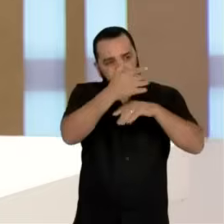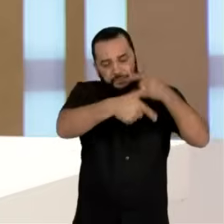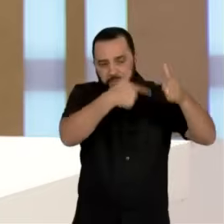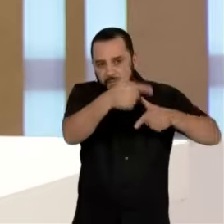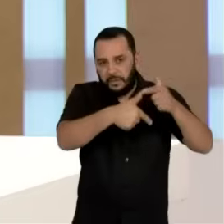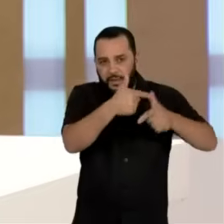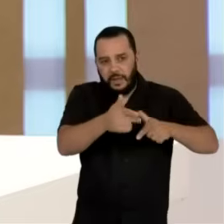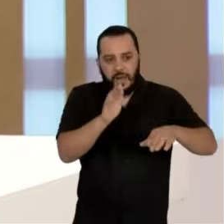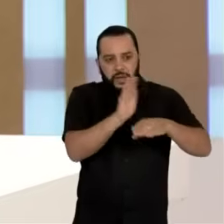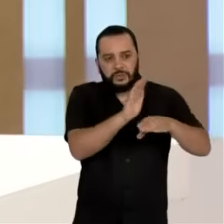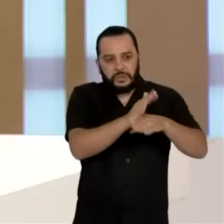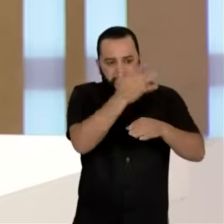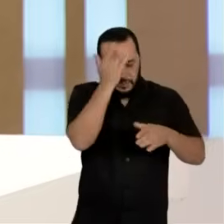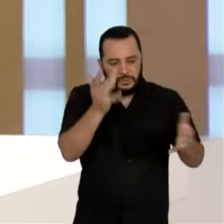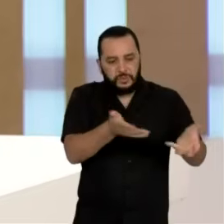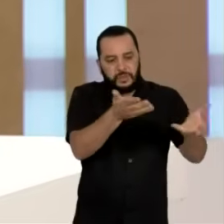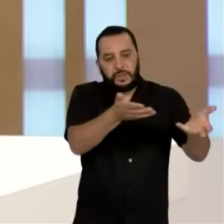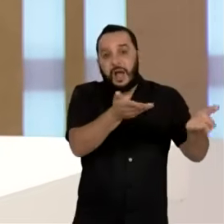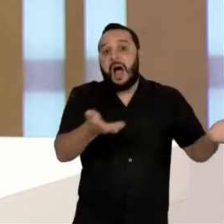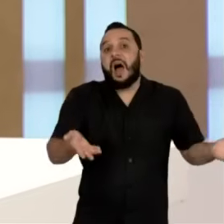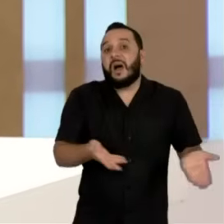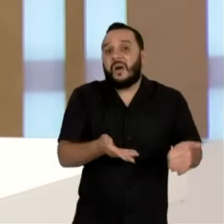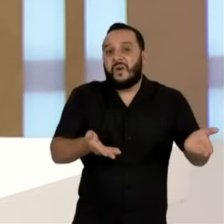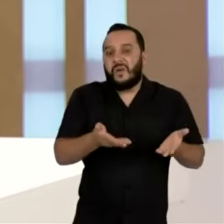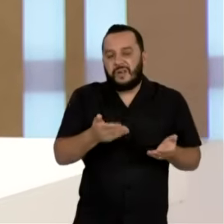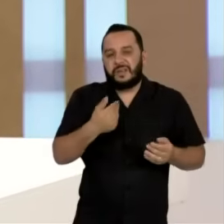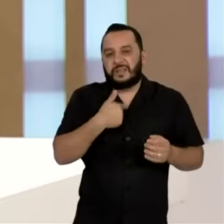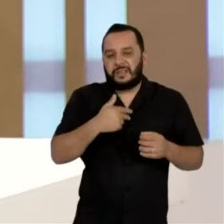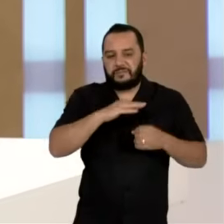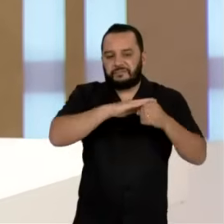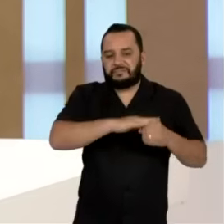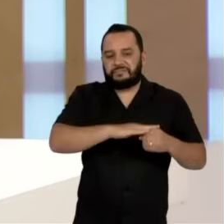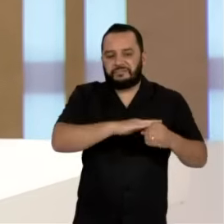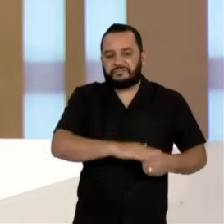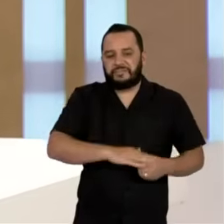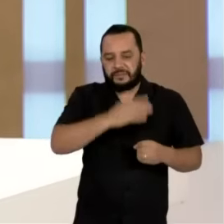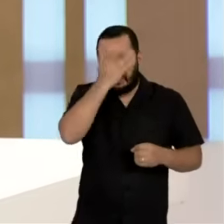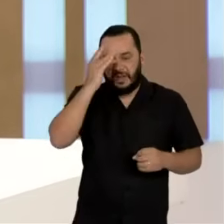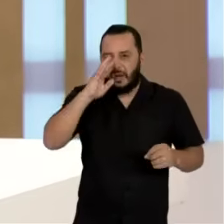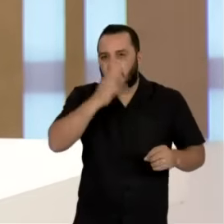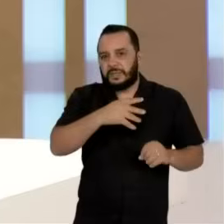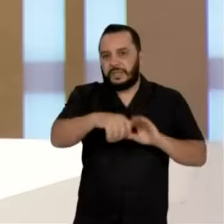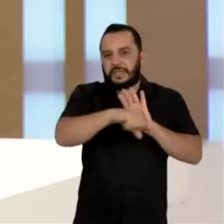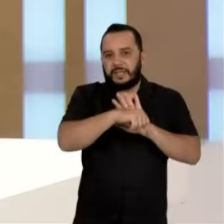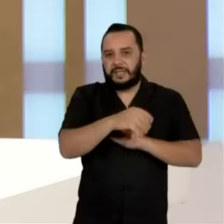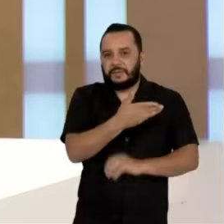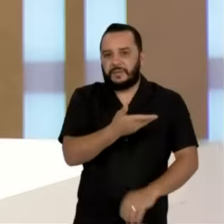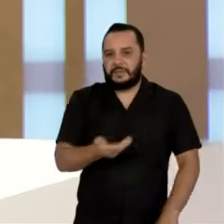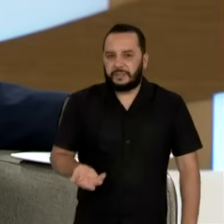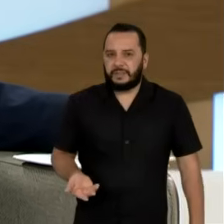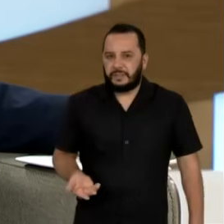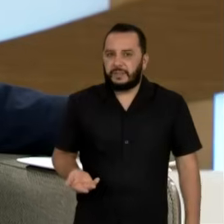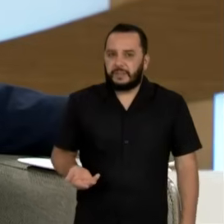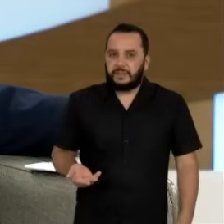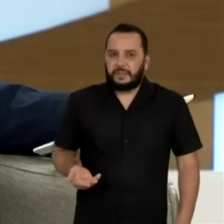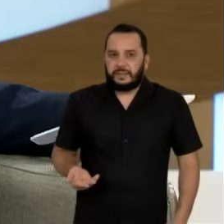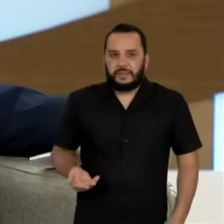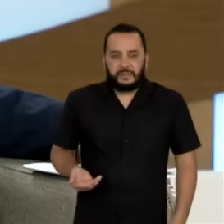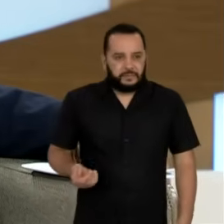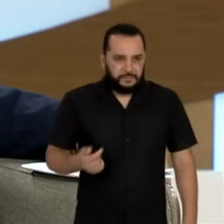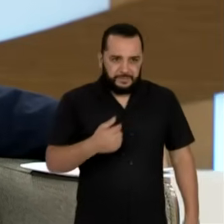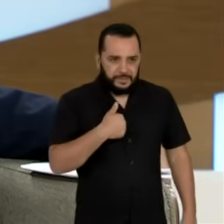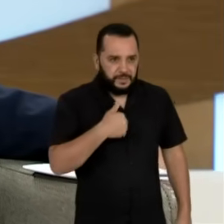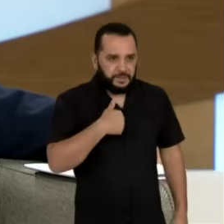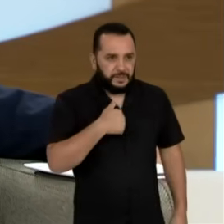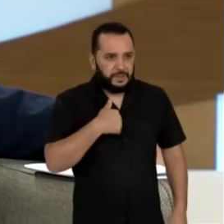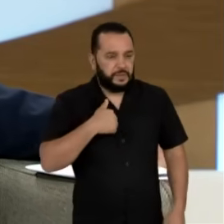está do outro lado, né? Sendo colocado de um outro lado e sendo criminalizado, né? A sua ação, a ação dos seus companheiros. Eu não estou envolto em